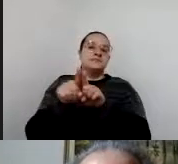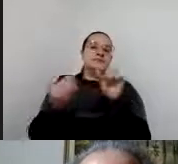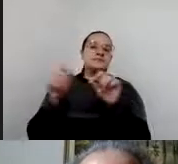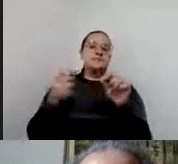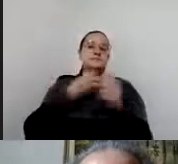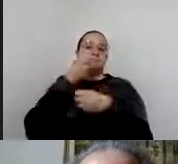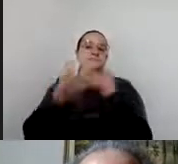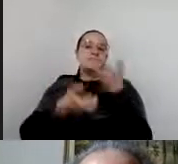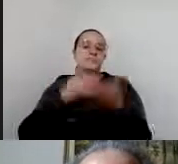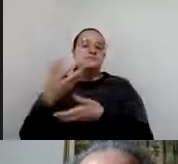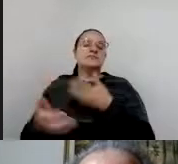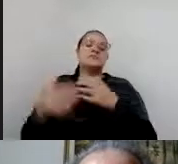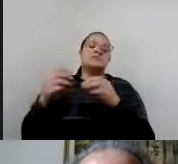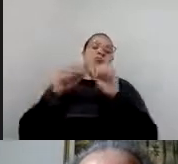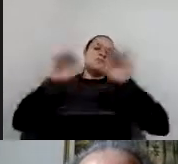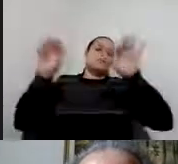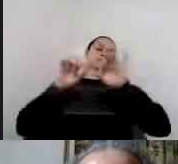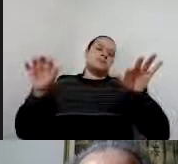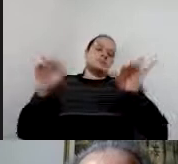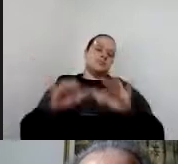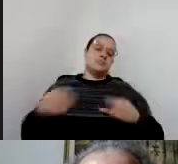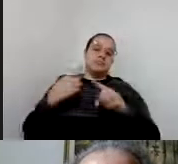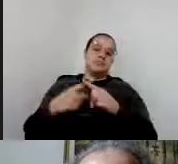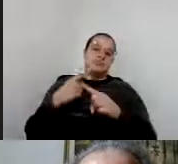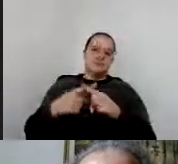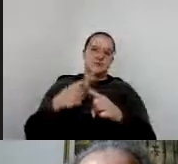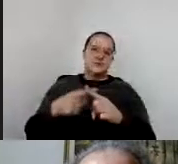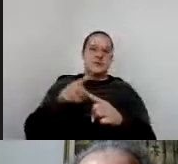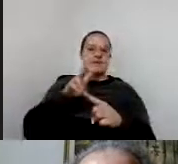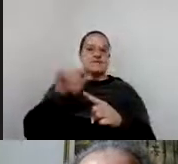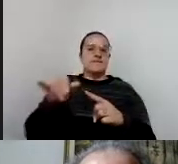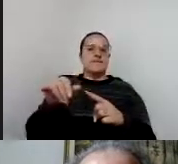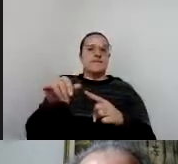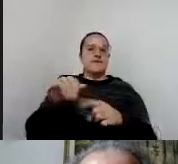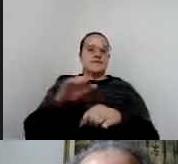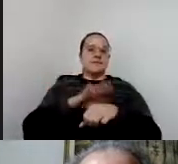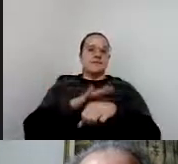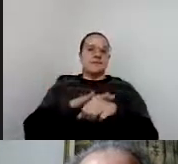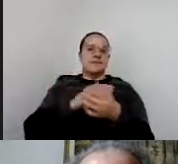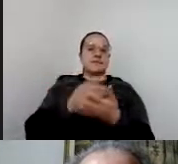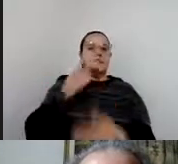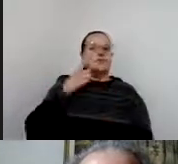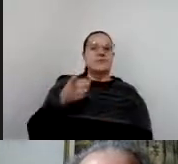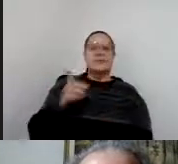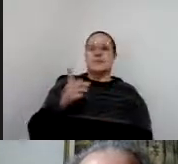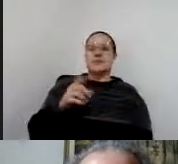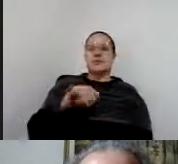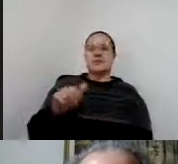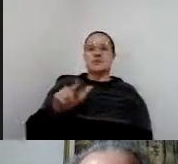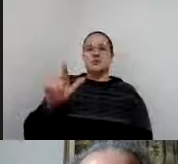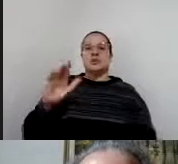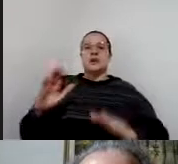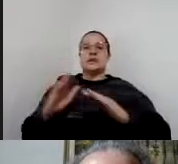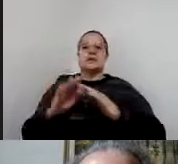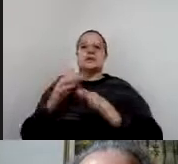depoimentos que serão divulgados ao longo, né, a partir do dia 1º de julho até o dia 30.